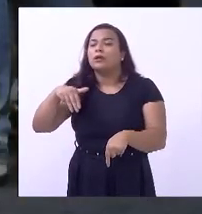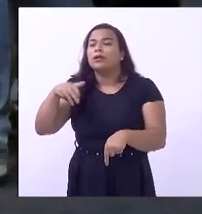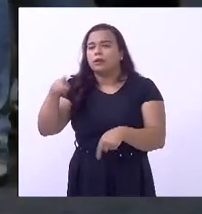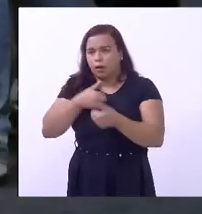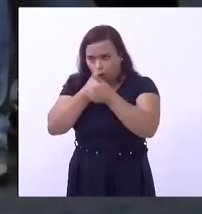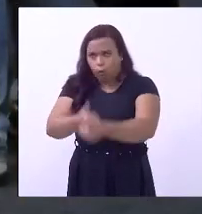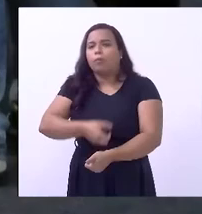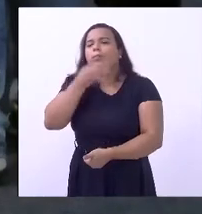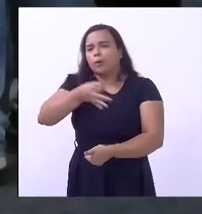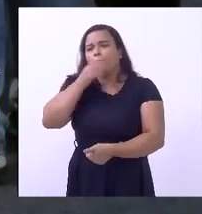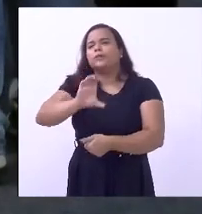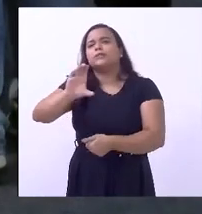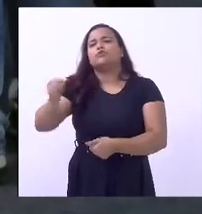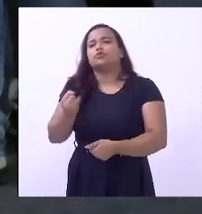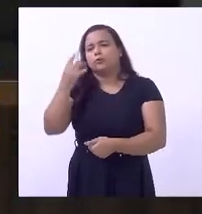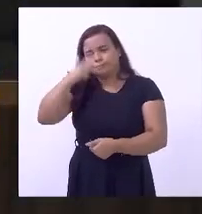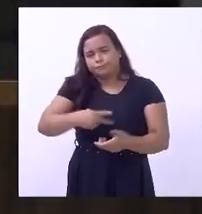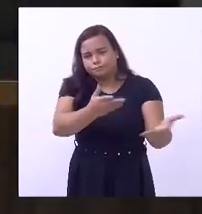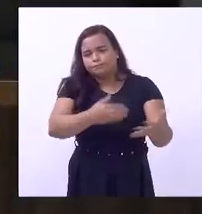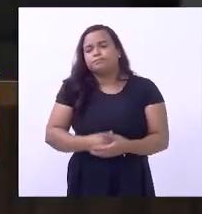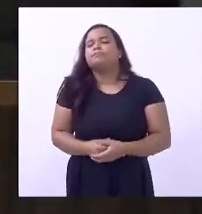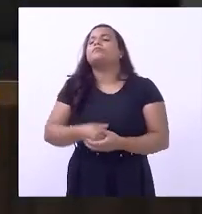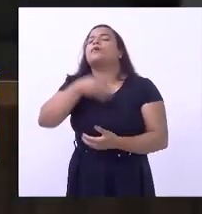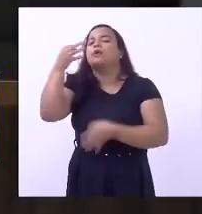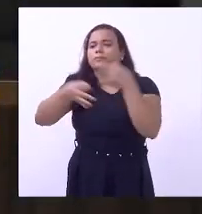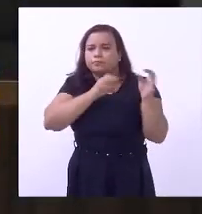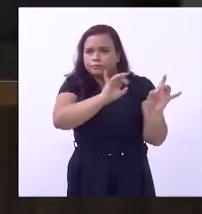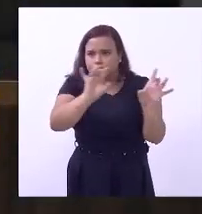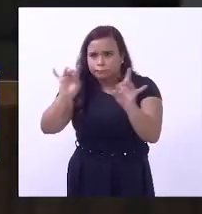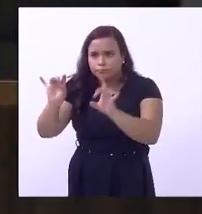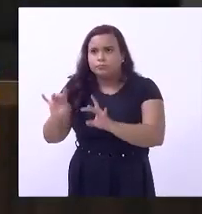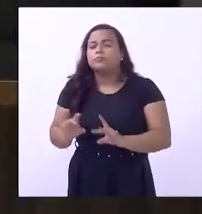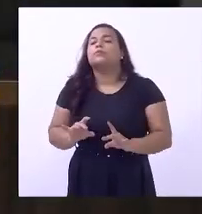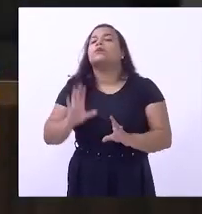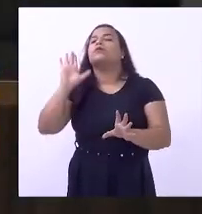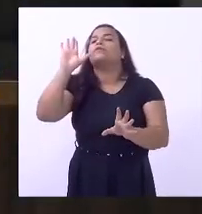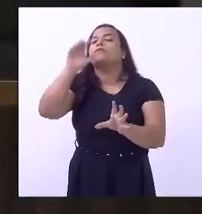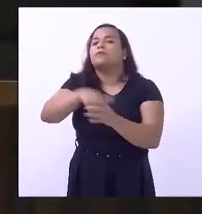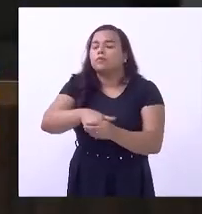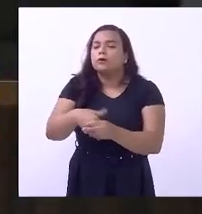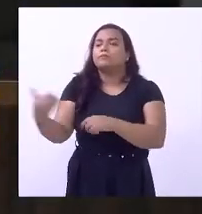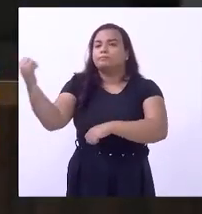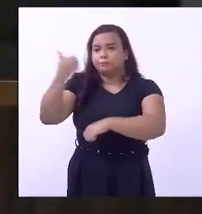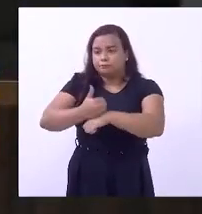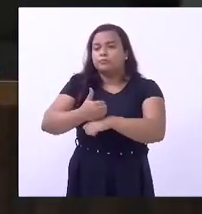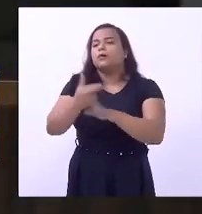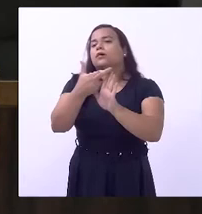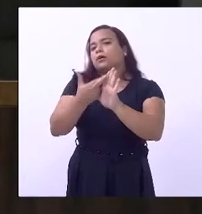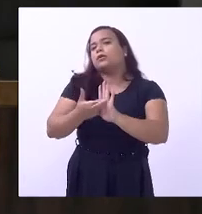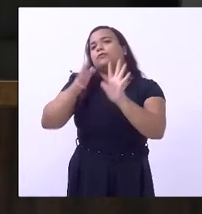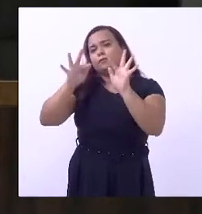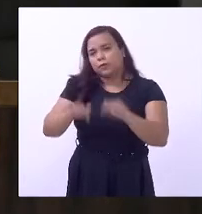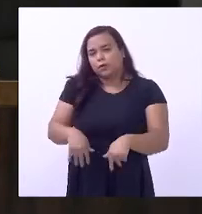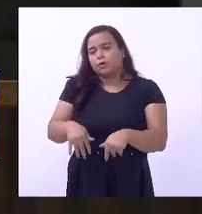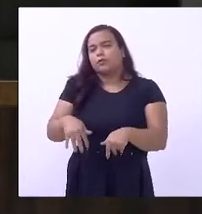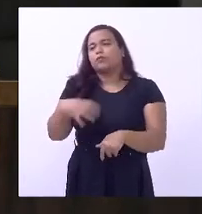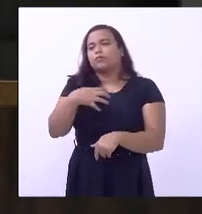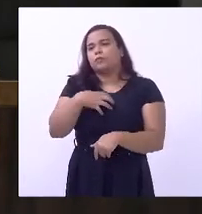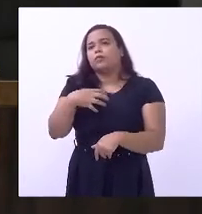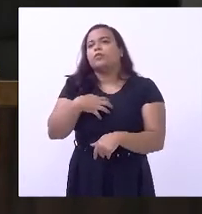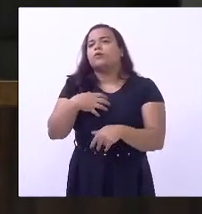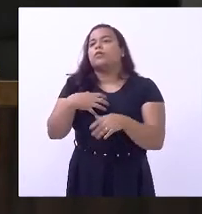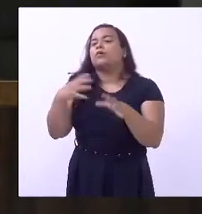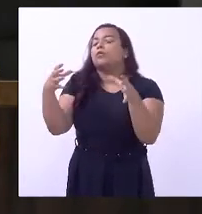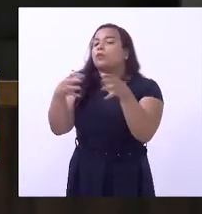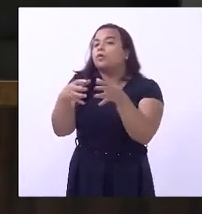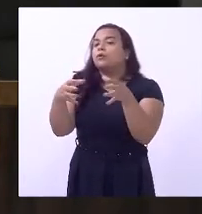Acompanho o parecer da CCJ, presidente. Os pareceres emitidos em votação substitutivo com forma final de redação da Comissão de